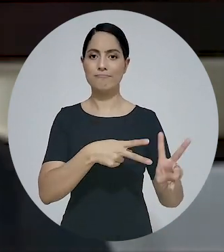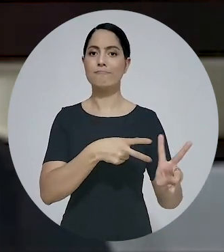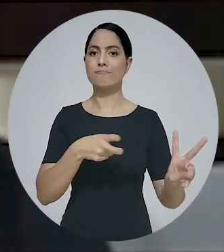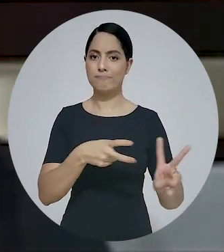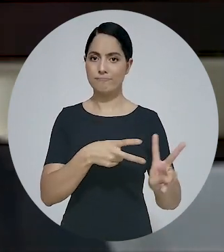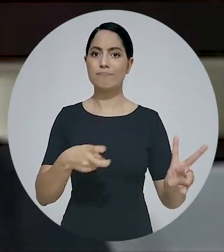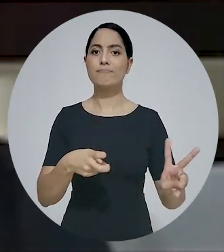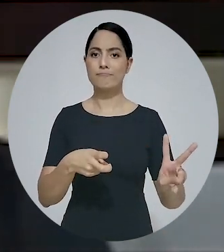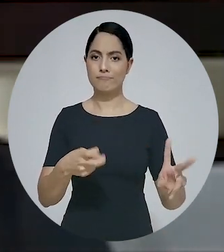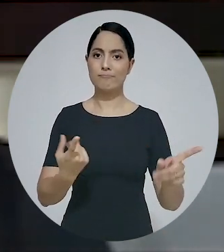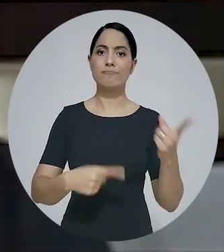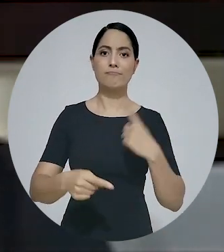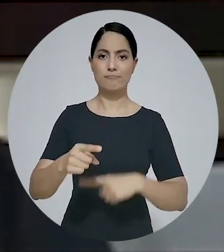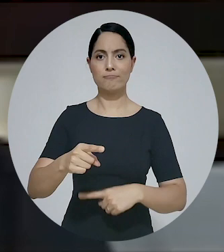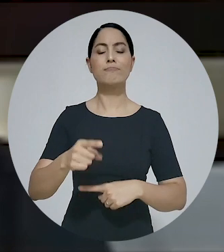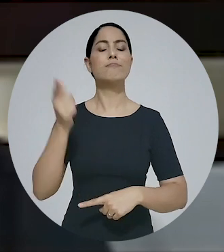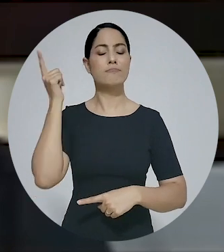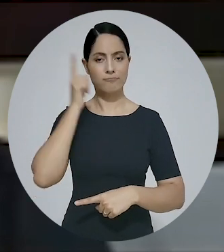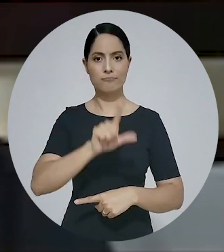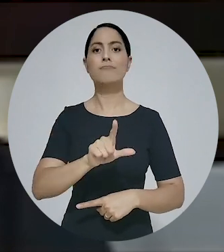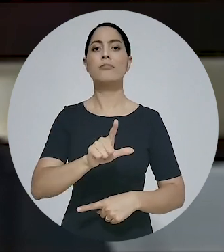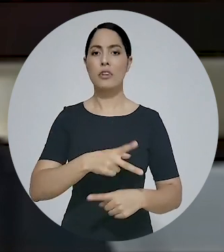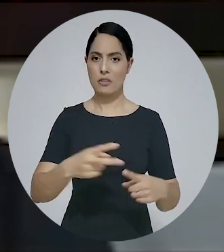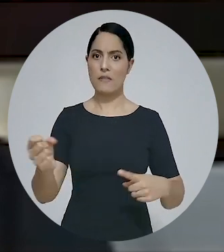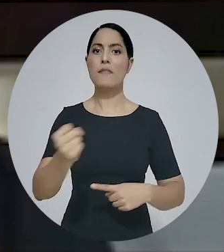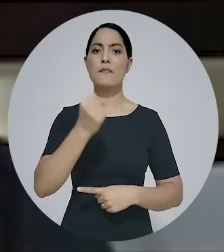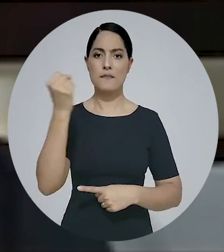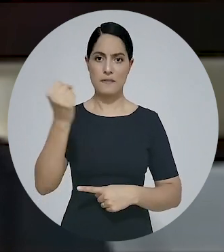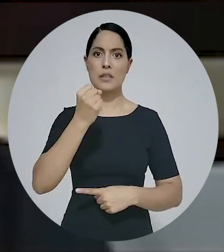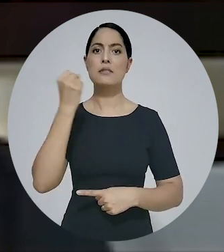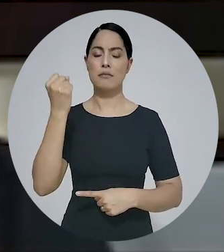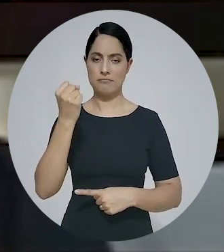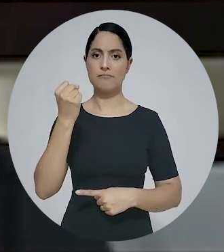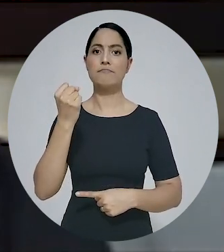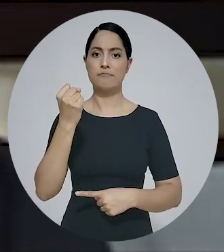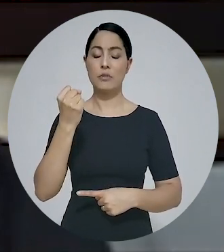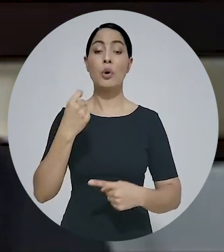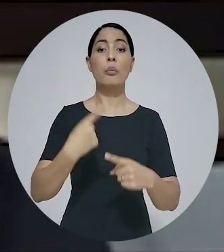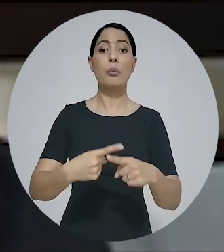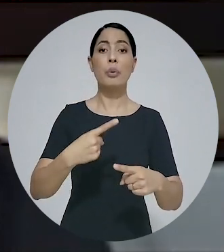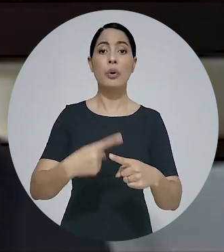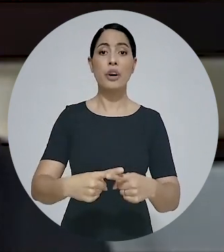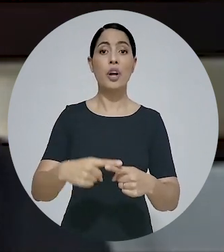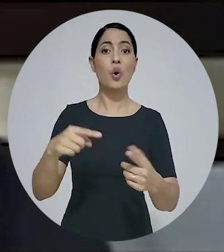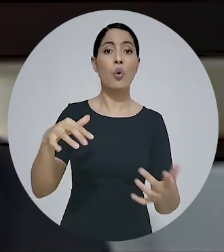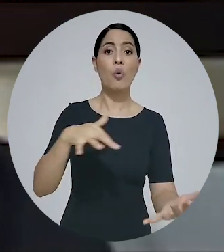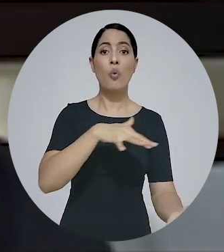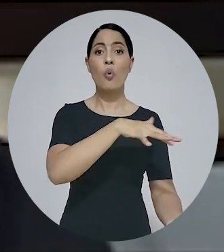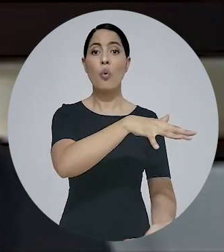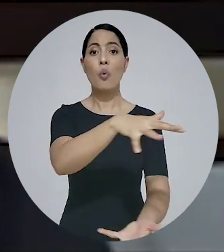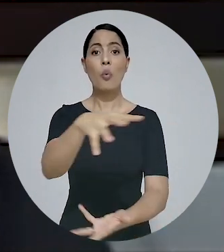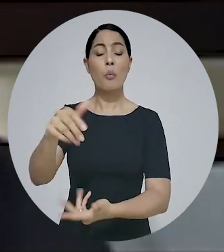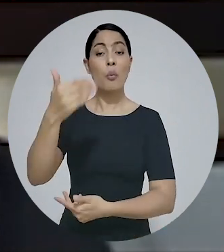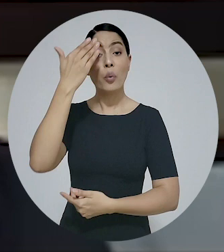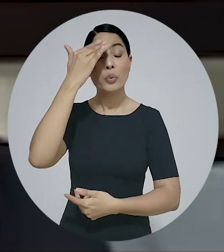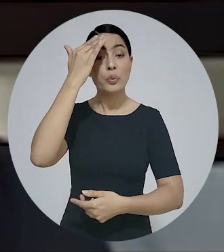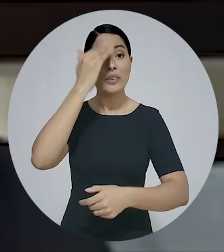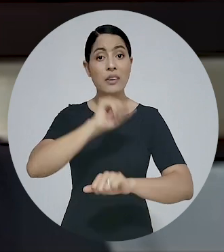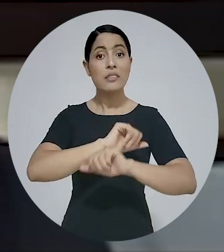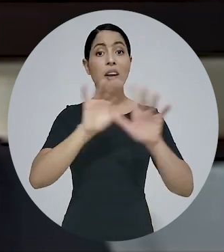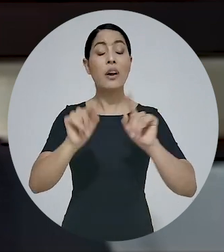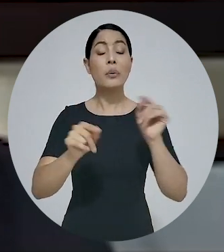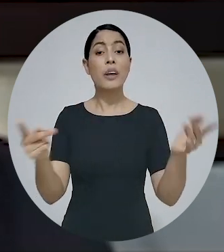y venciendo el sistema de silencio que se ha tratado de imponer a los pueblos indígenas para que el mundo no